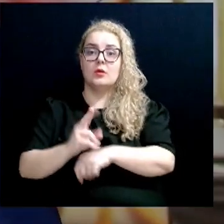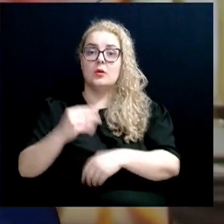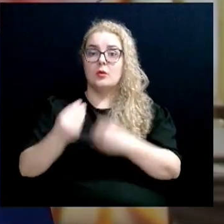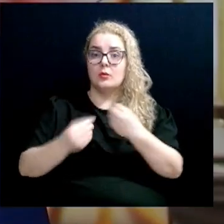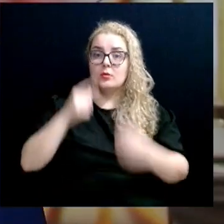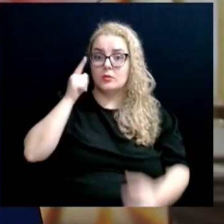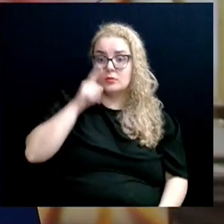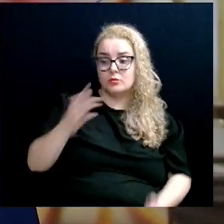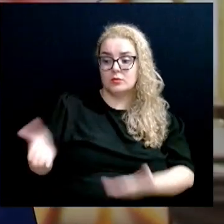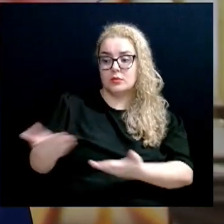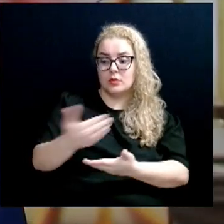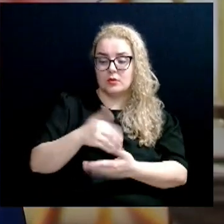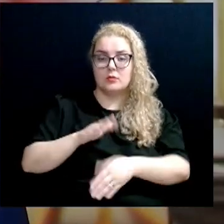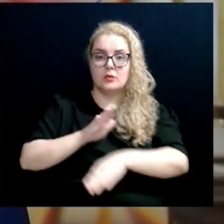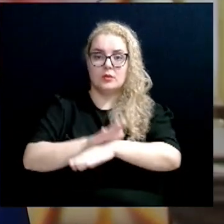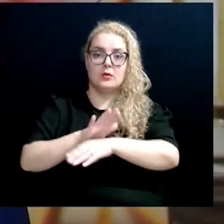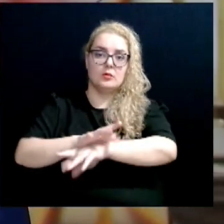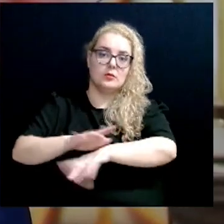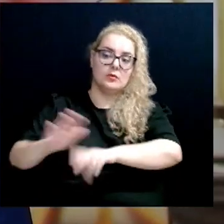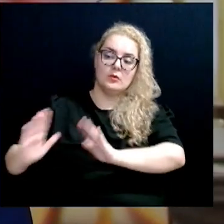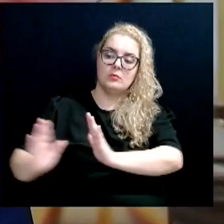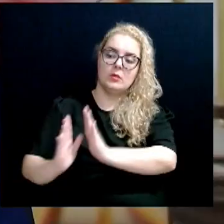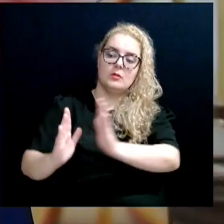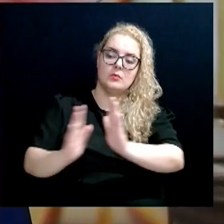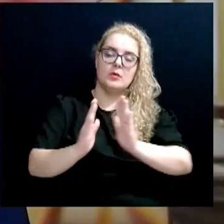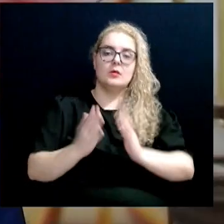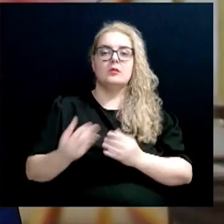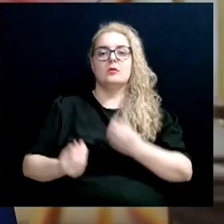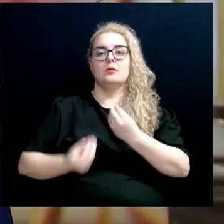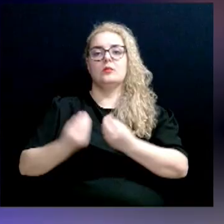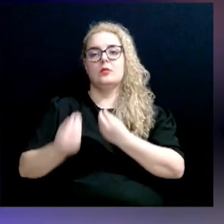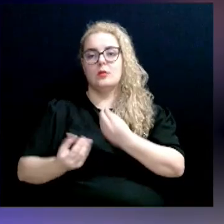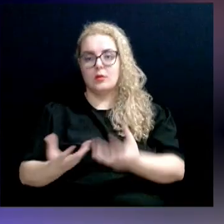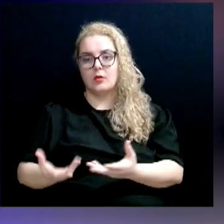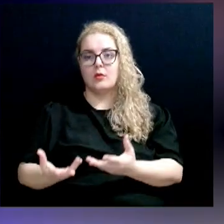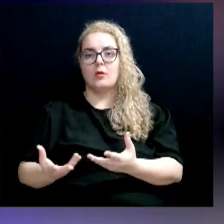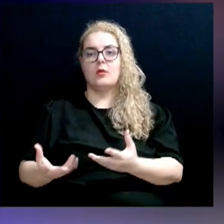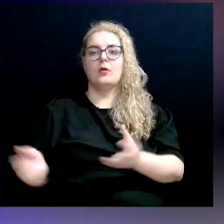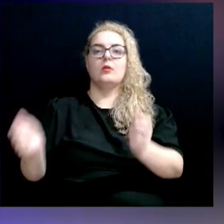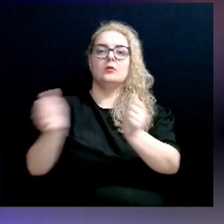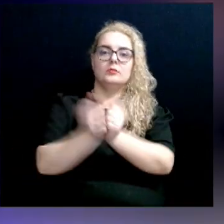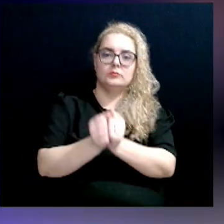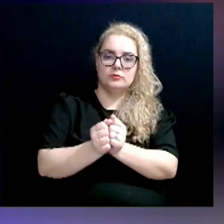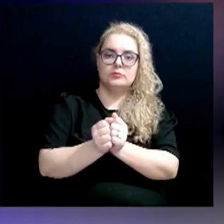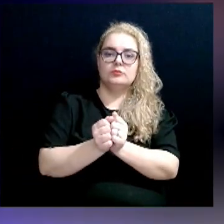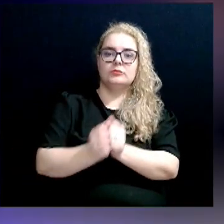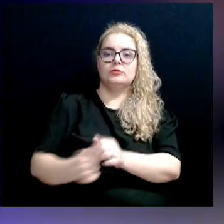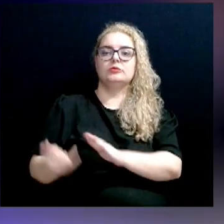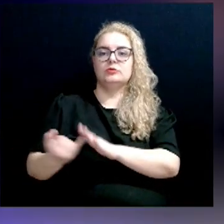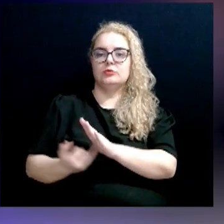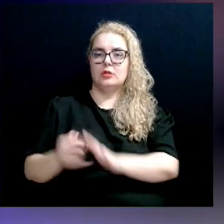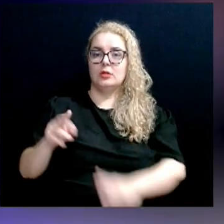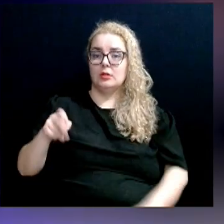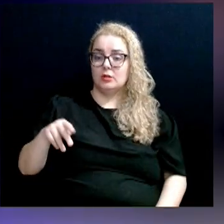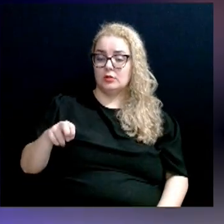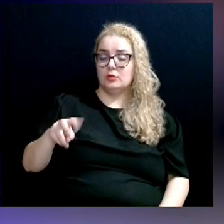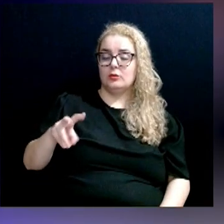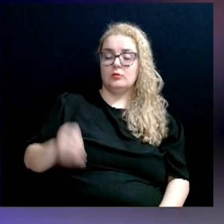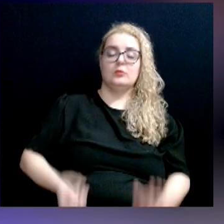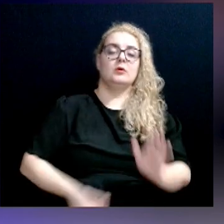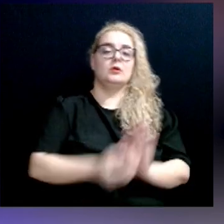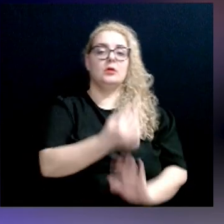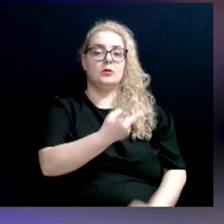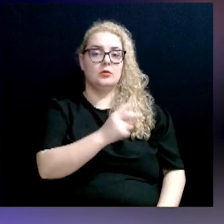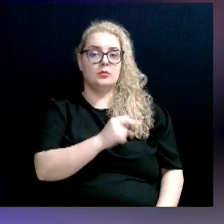em várias frentes com o Instituto Renovo. Criado em 2022, o Instituto Renovo atua